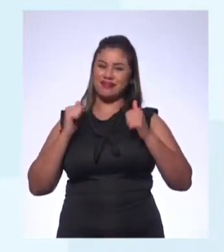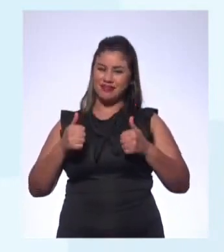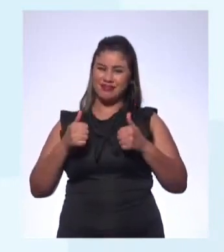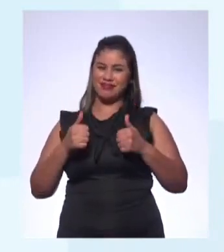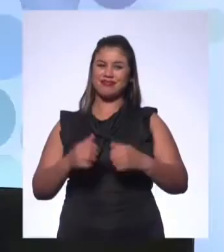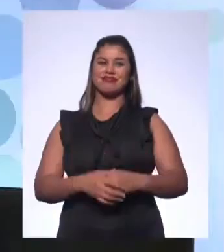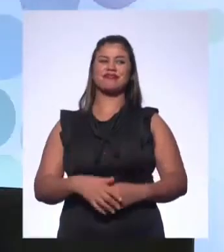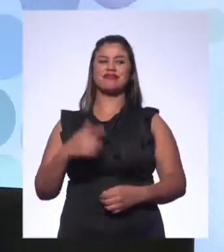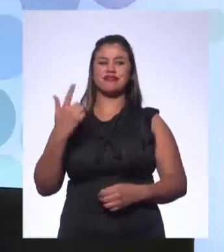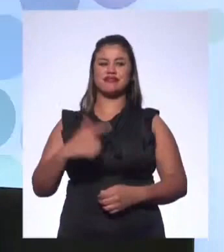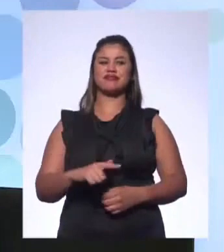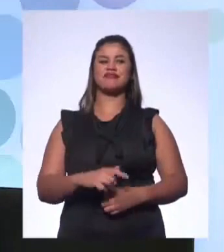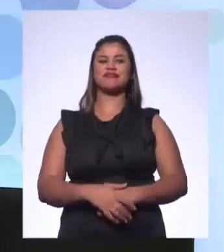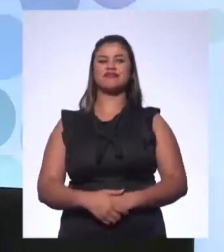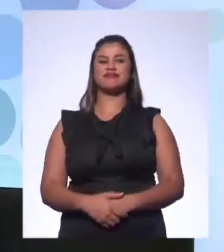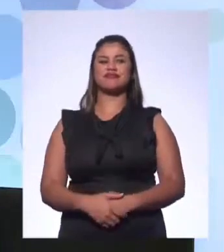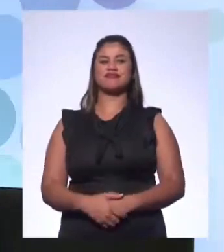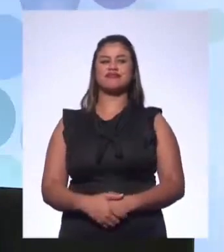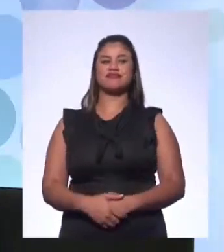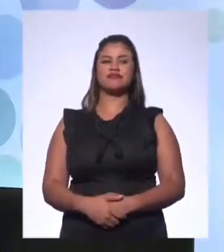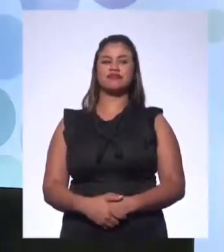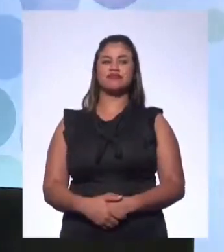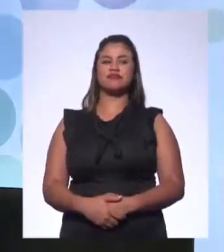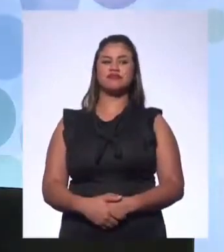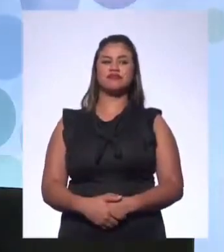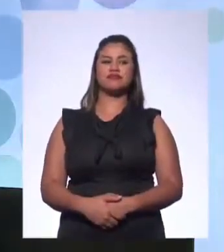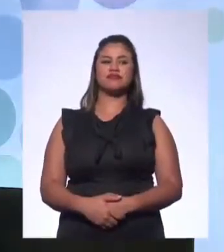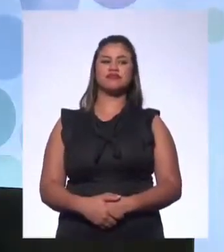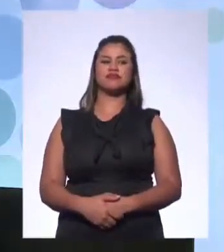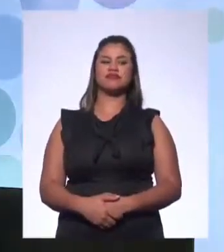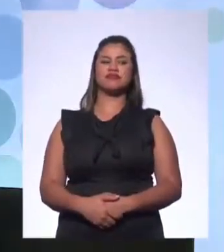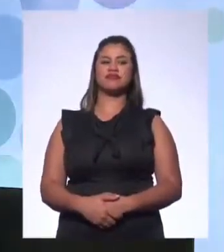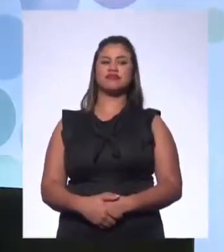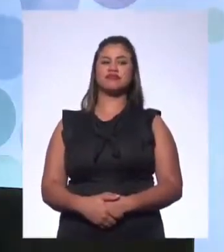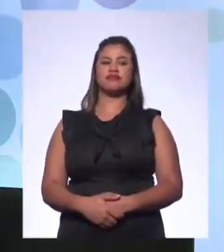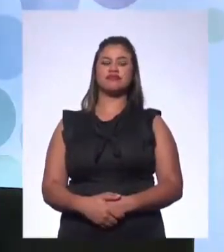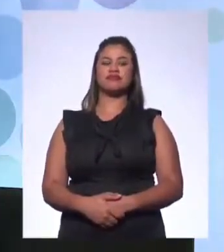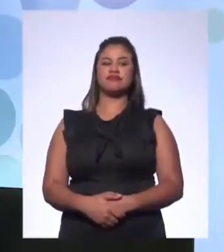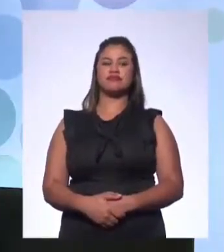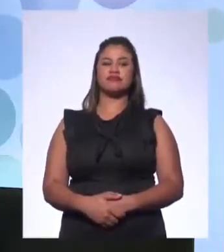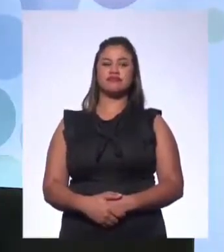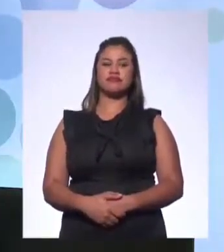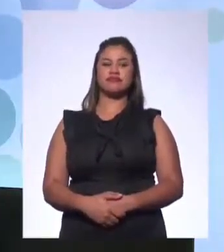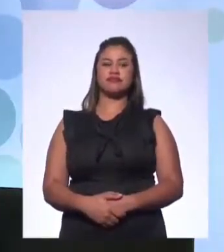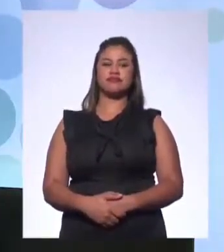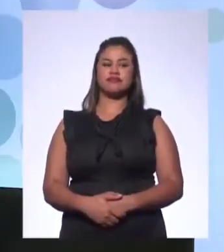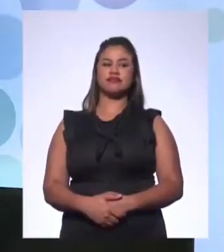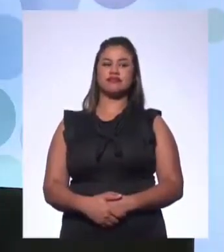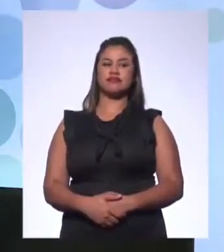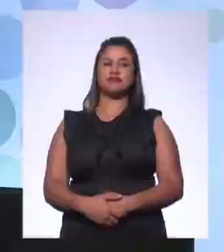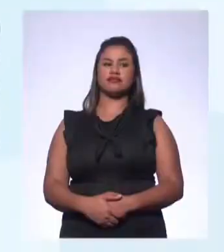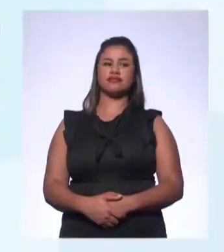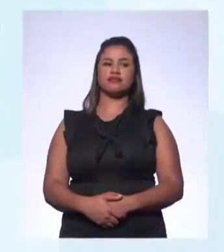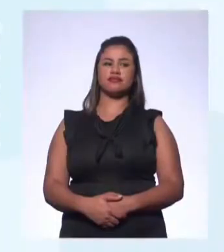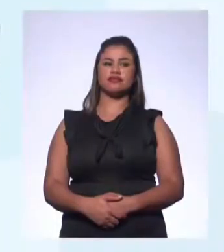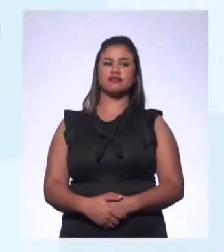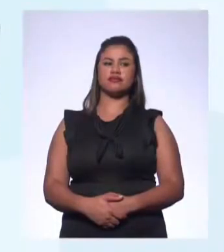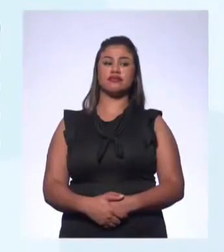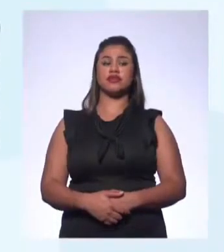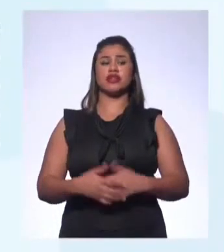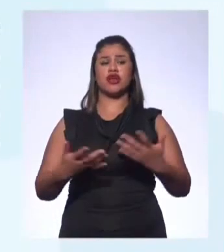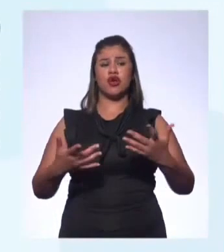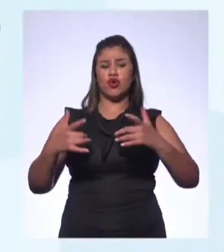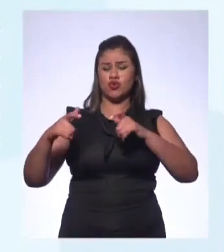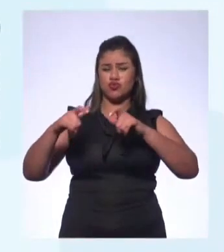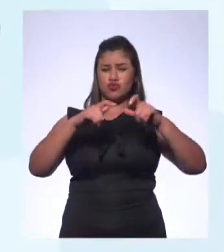beleza? Vamos para a próxima, deixa eu ver. Vamos continuar a leitura, tá bom? Vamos lá. O complicado translado de